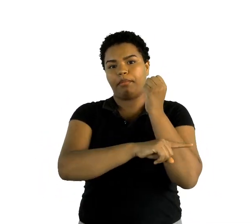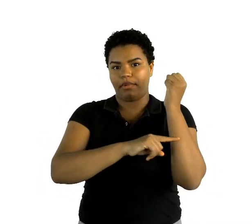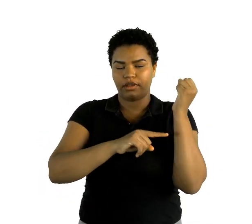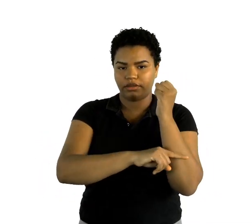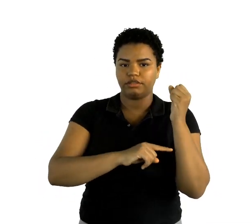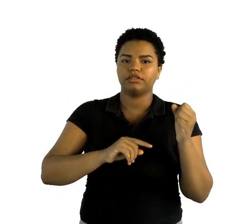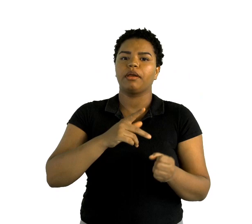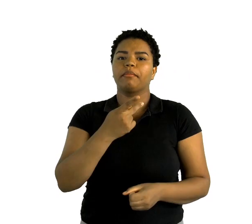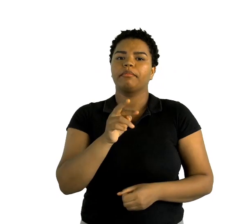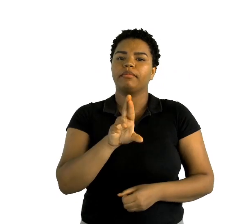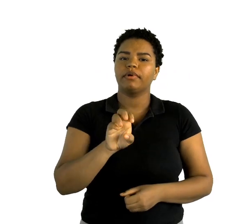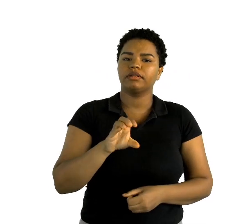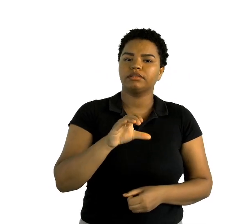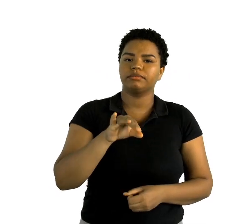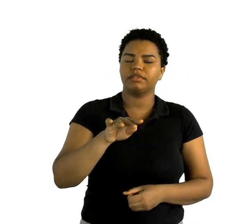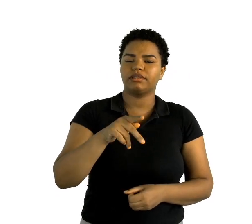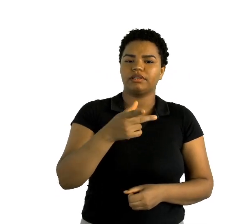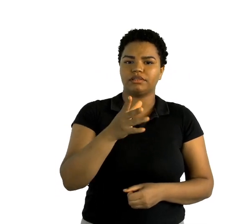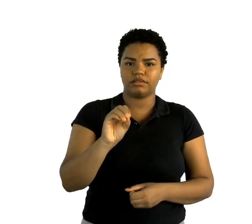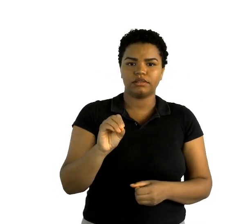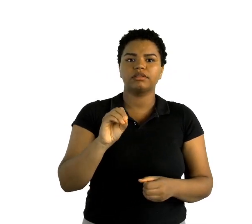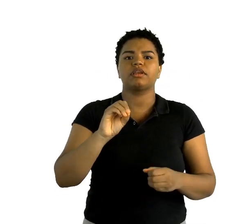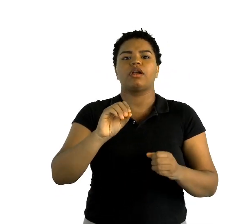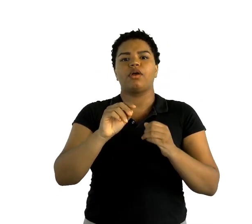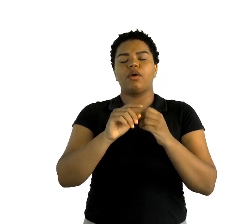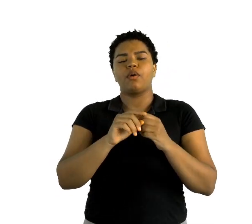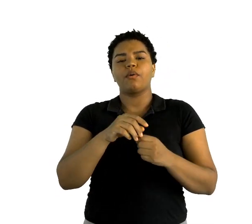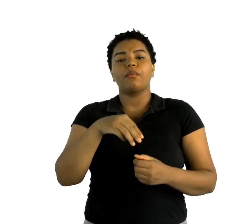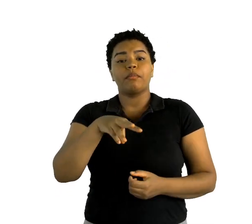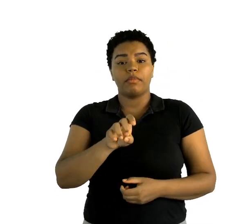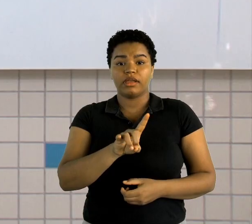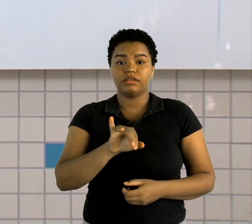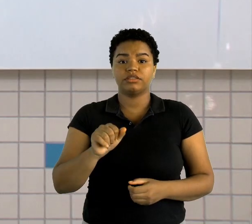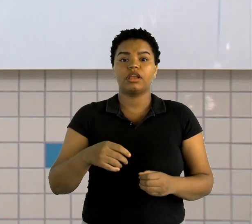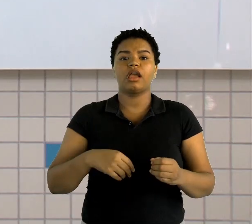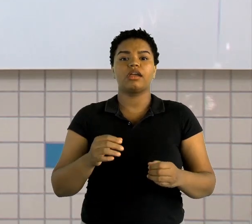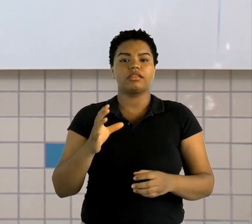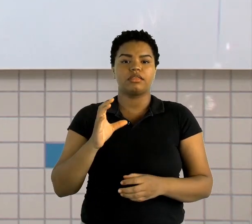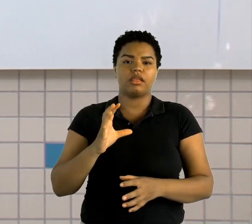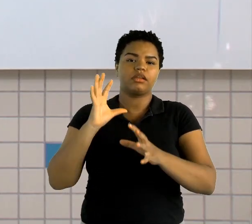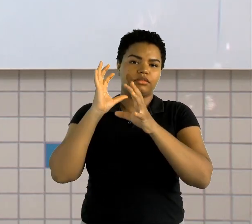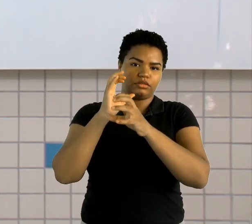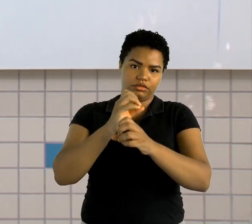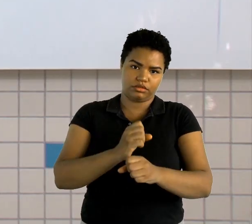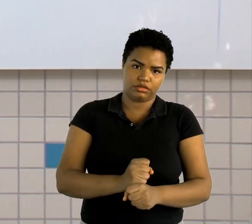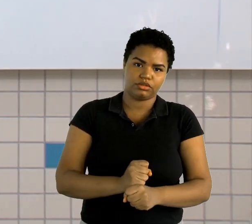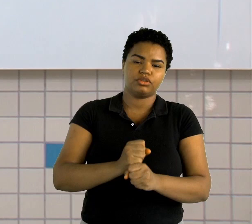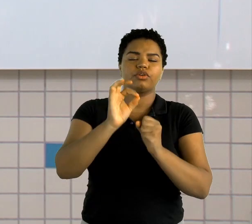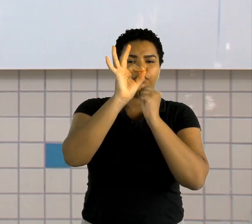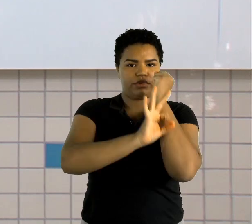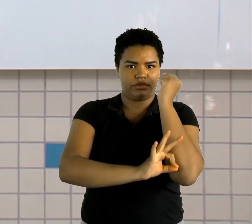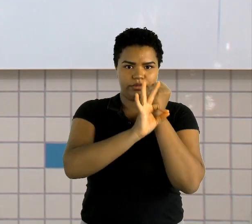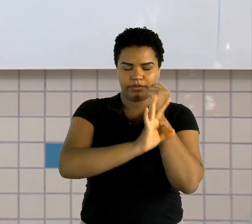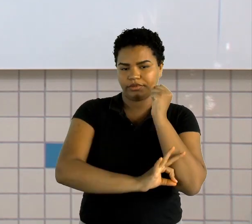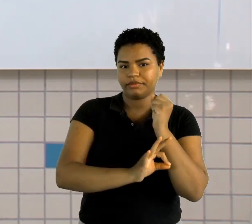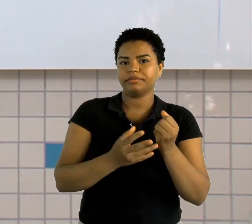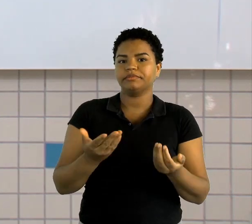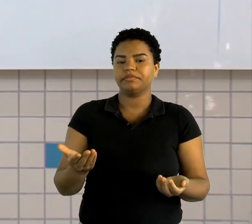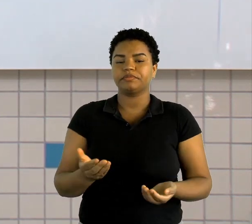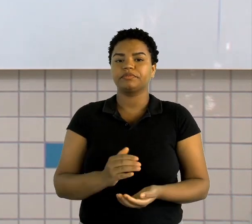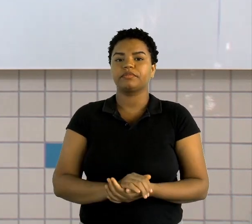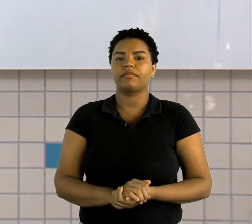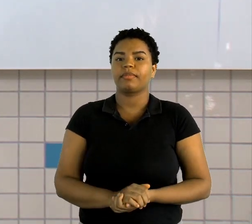e amplitude térmica. Ok? Agora você vai dar uma lida lá no